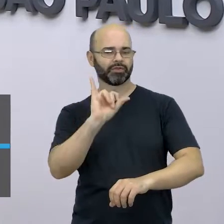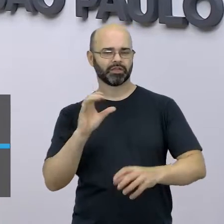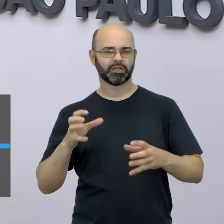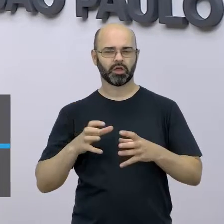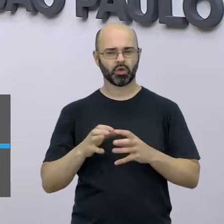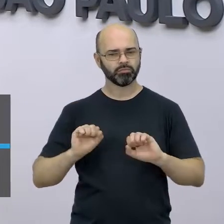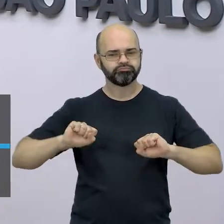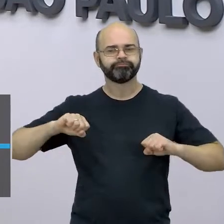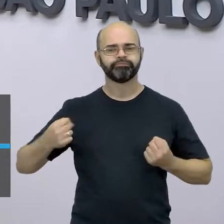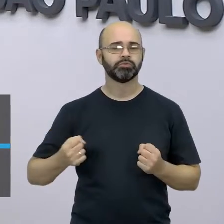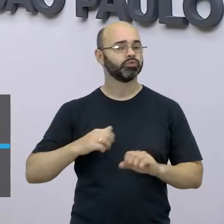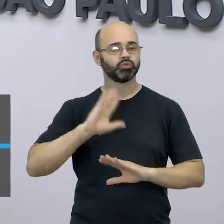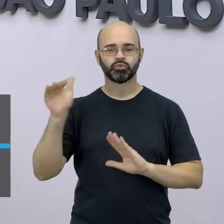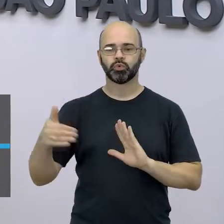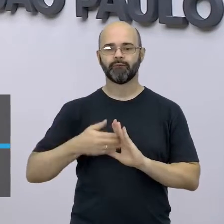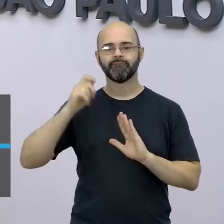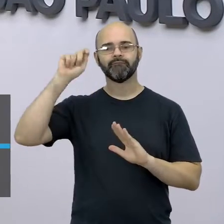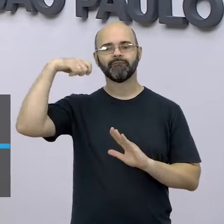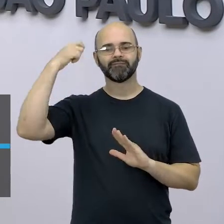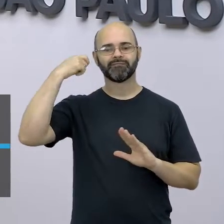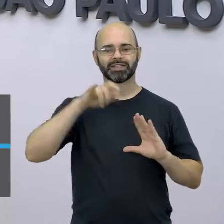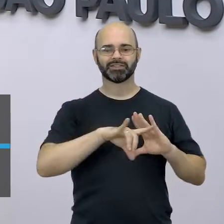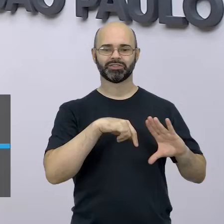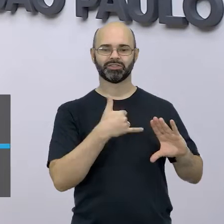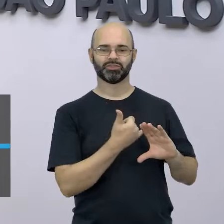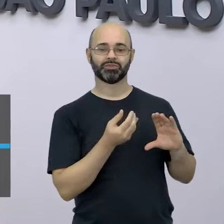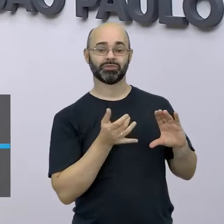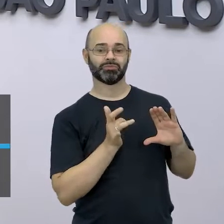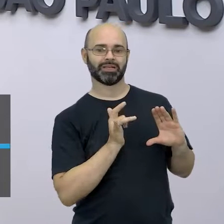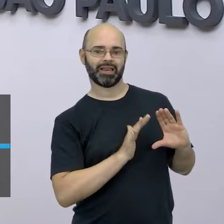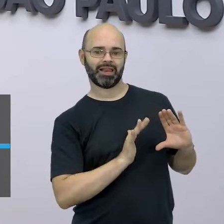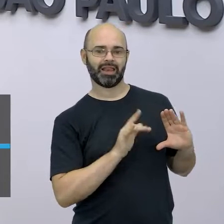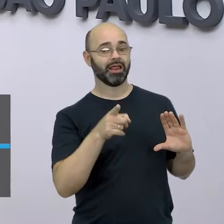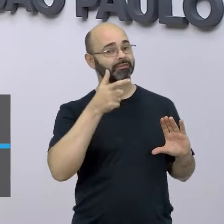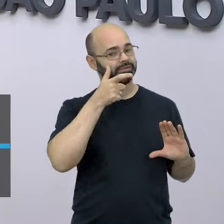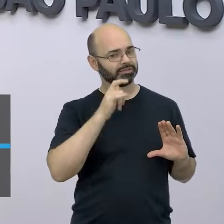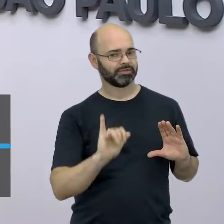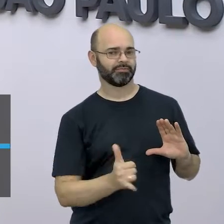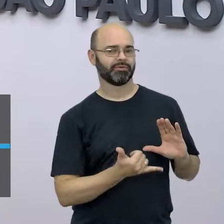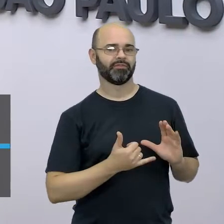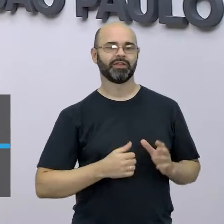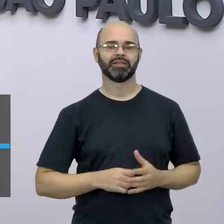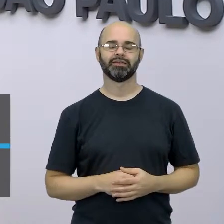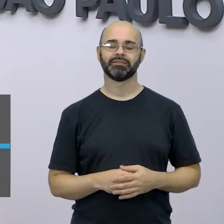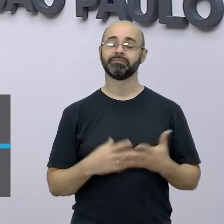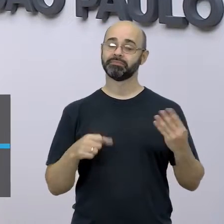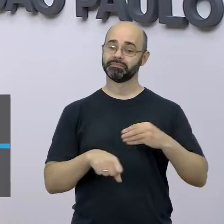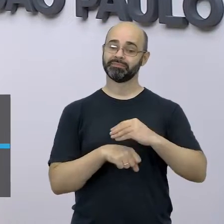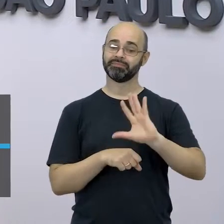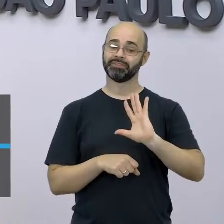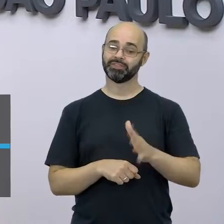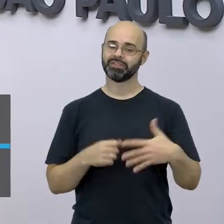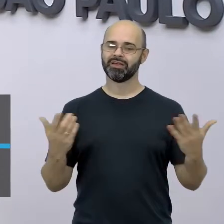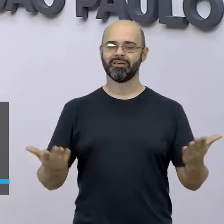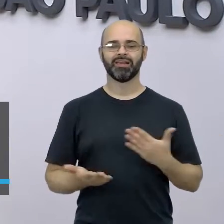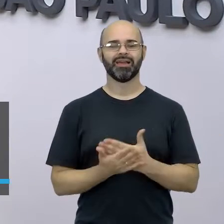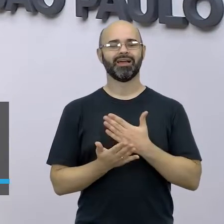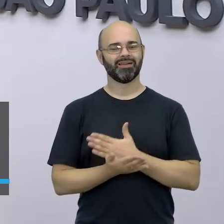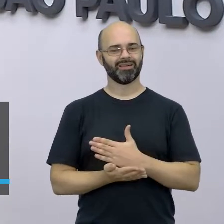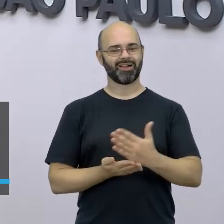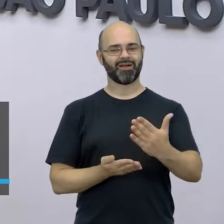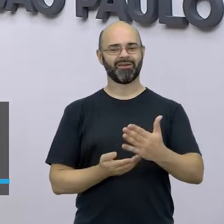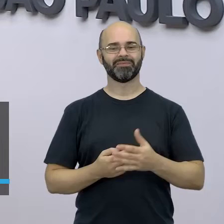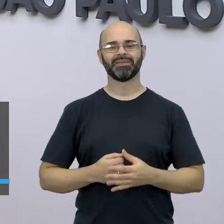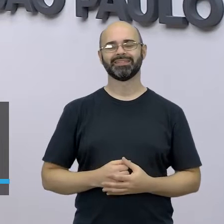certo, pessoal? Dado o recado, então vamos começar a aula, né? Como eu falei para vocês, a gente